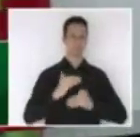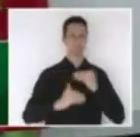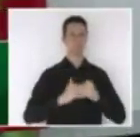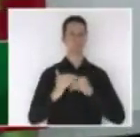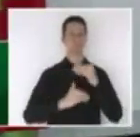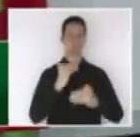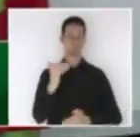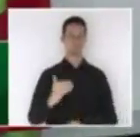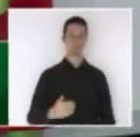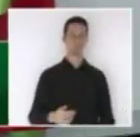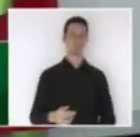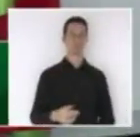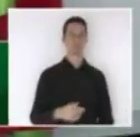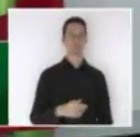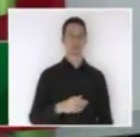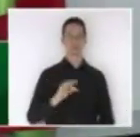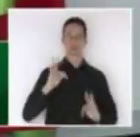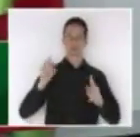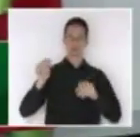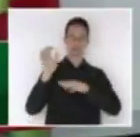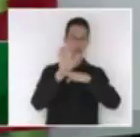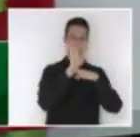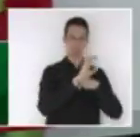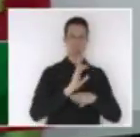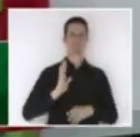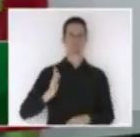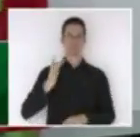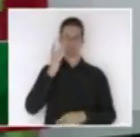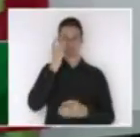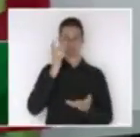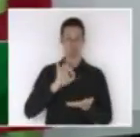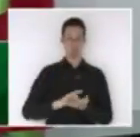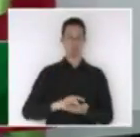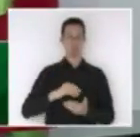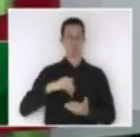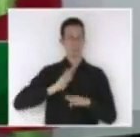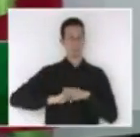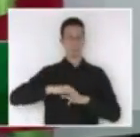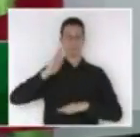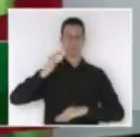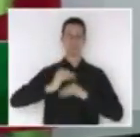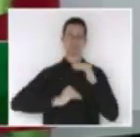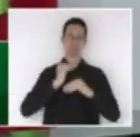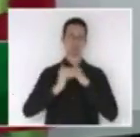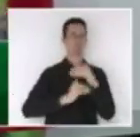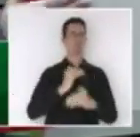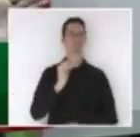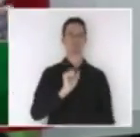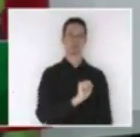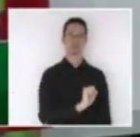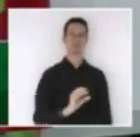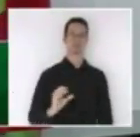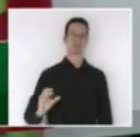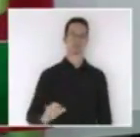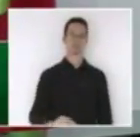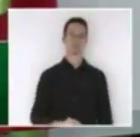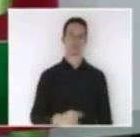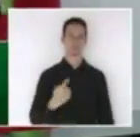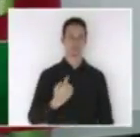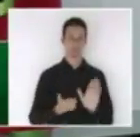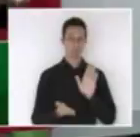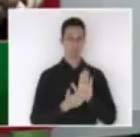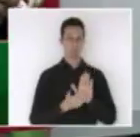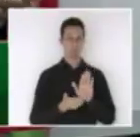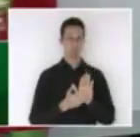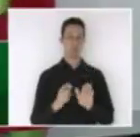historicamente entre os estados da federação, um dos mais desenvolvidos. Propusemos a única alternativa